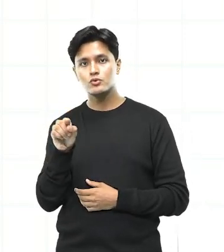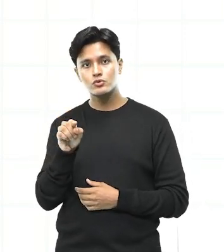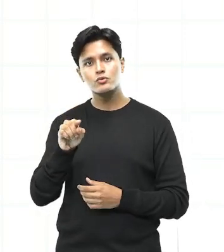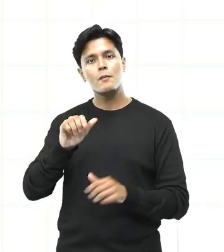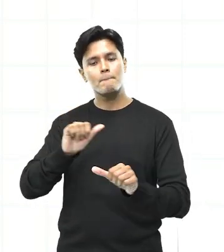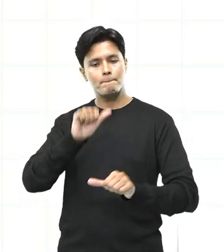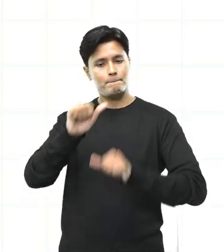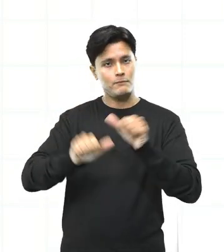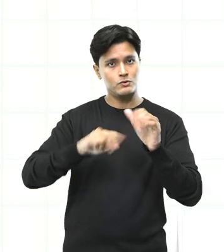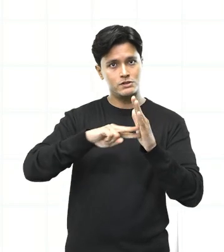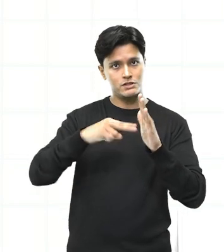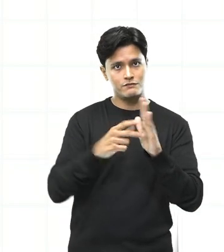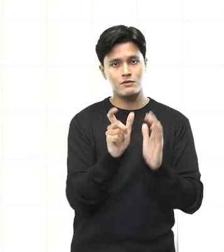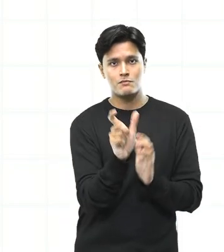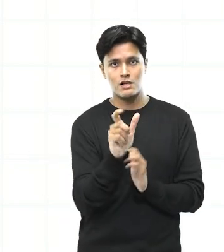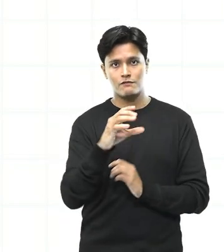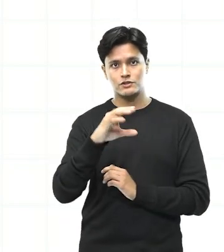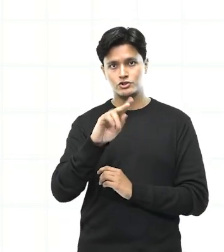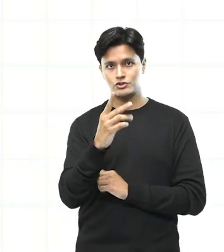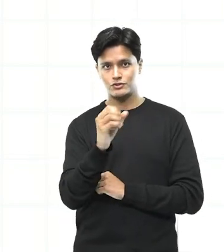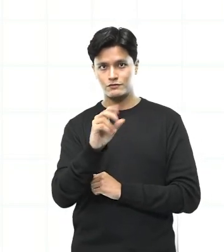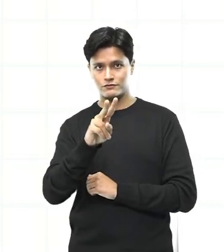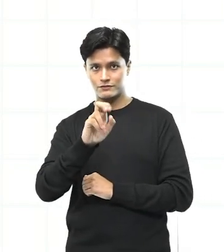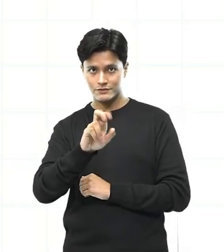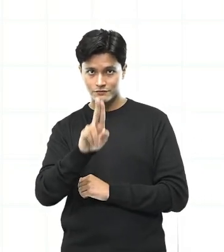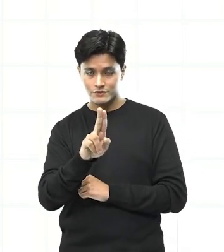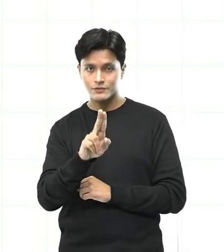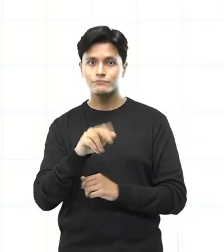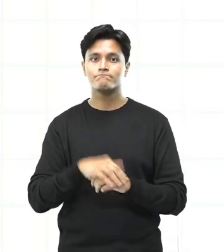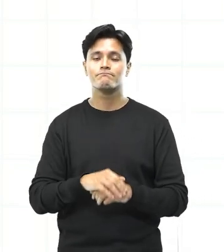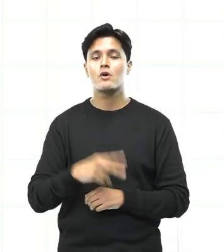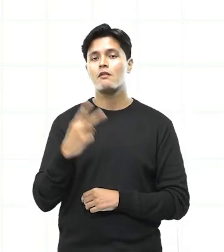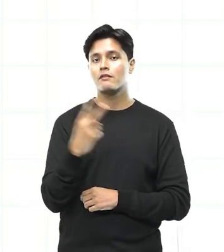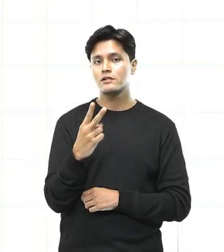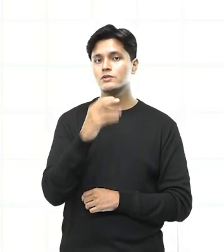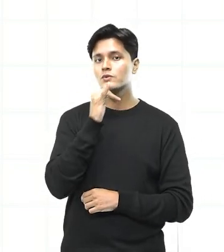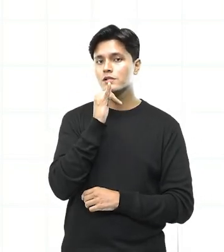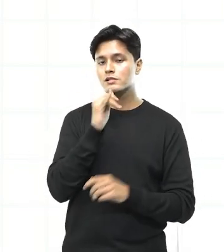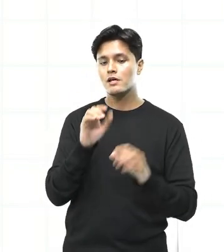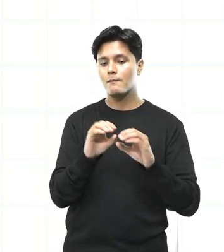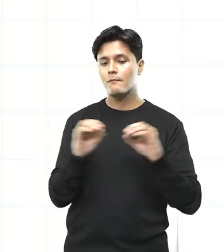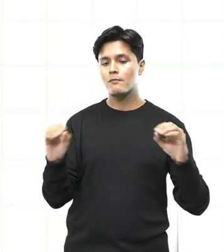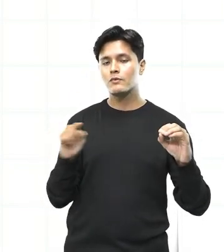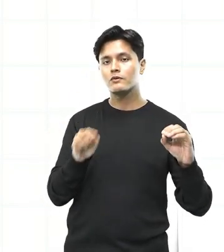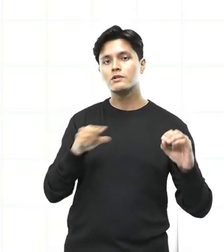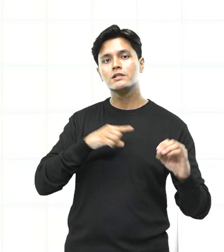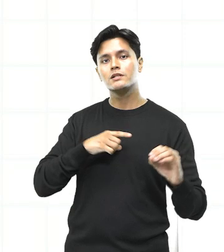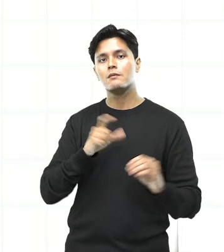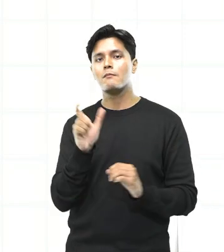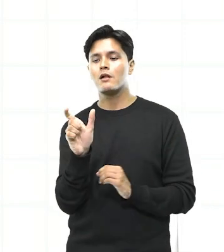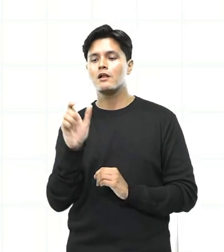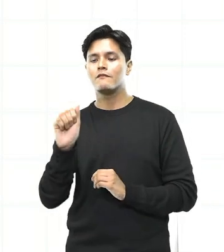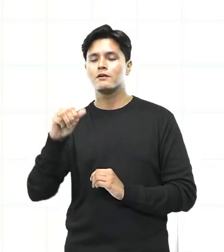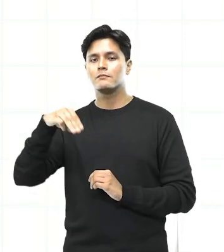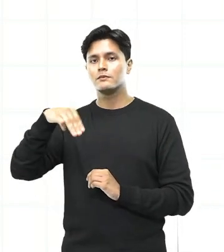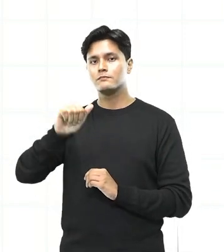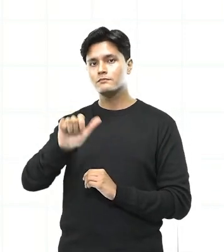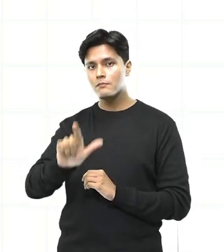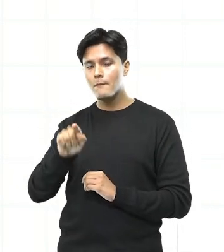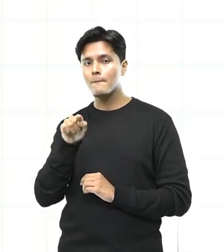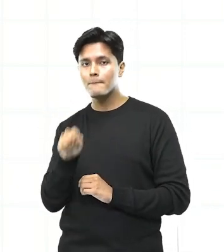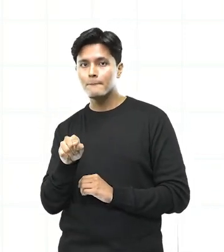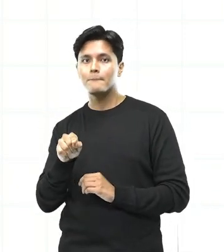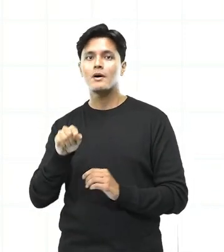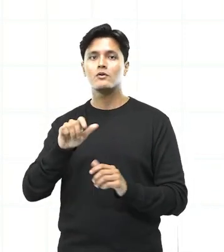verbo, ok? Na segunda oração, nós temos a palavra mal alterando o sentido da palavra arrumada, que